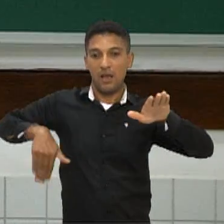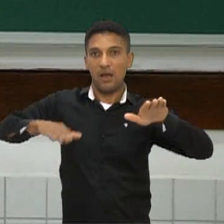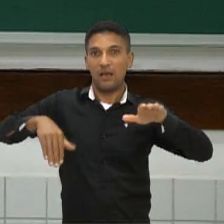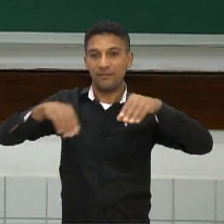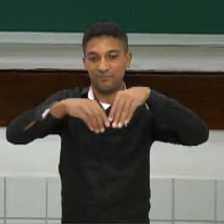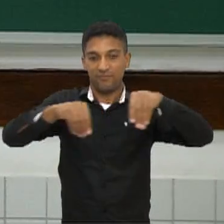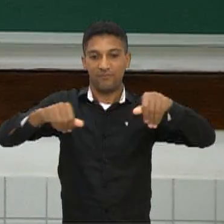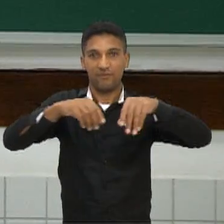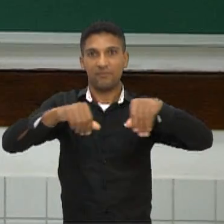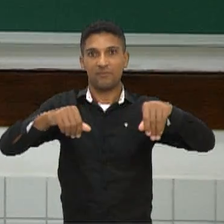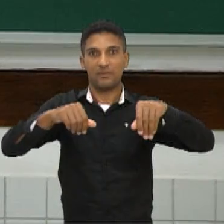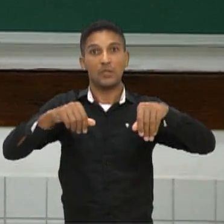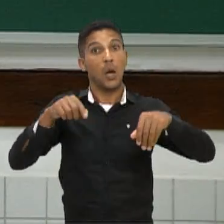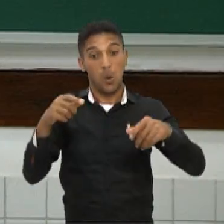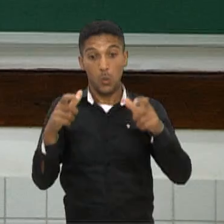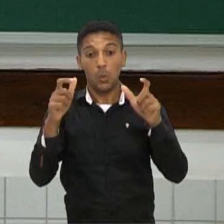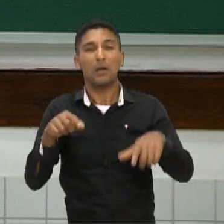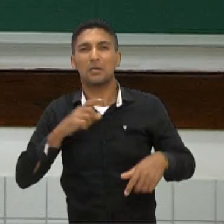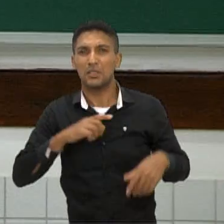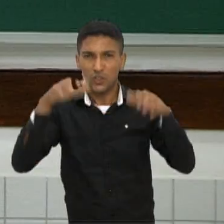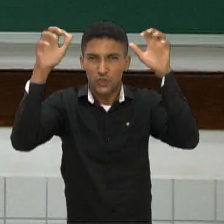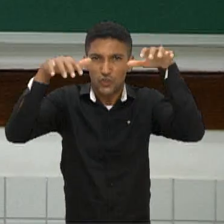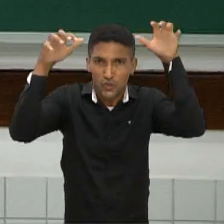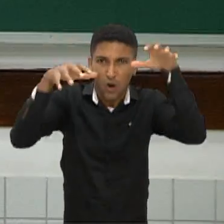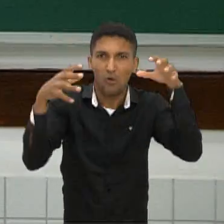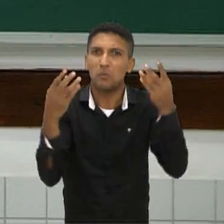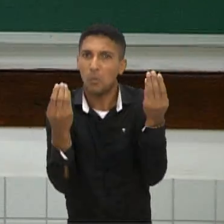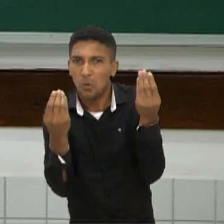muito ou chove pouco naquela região.